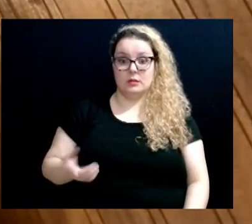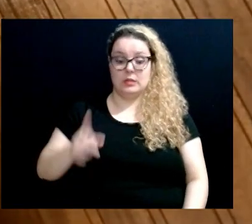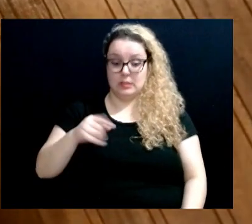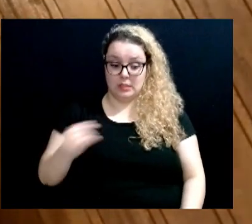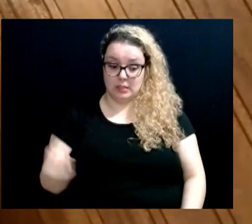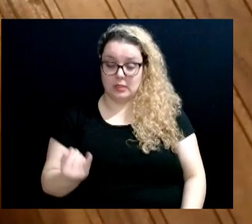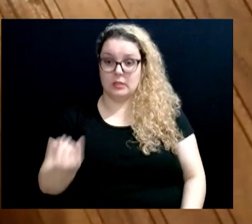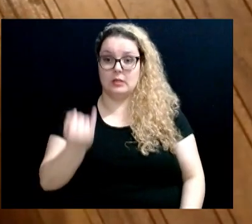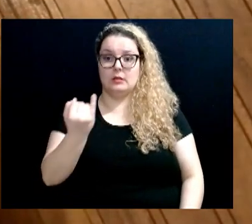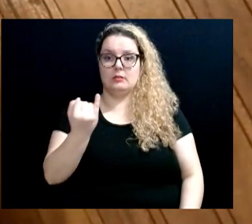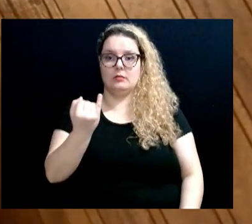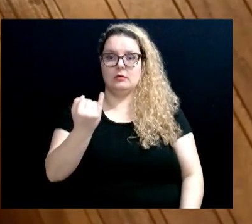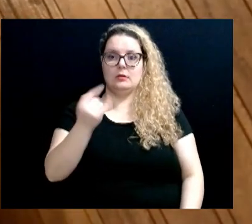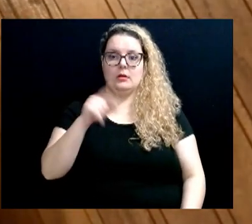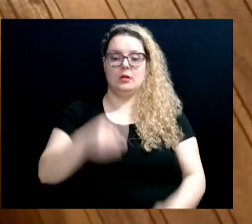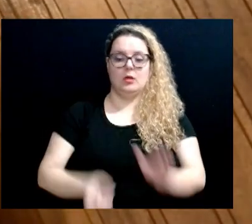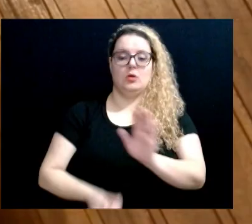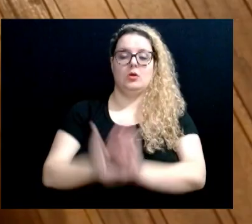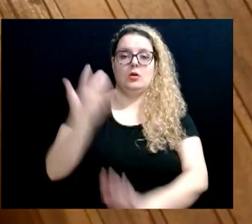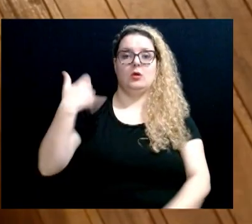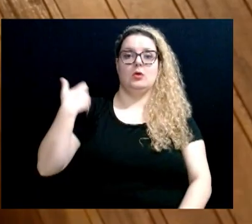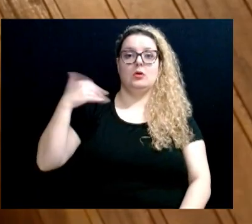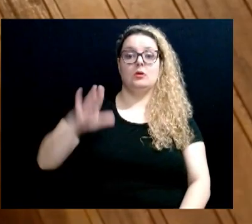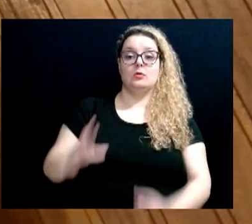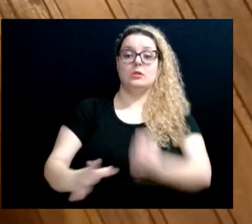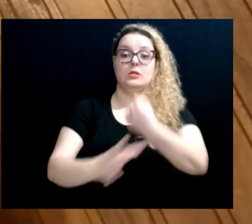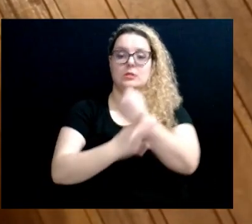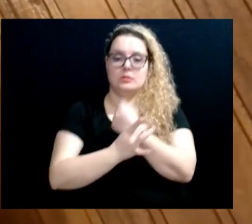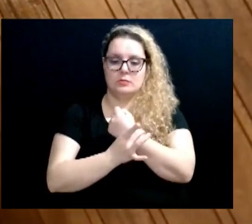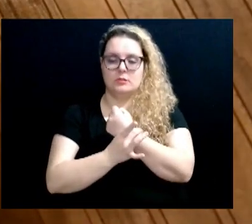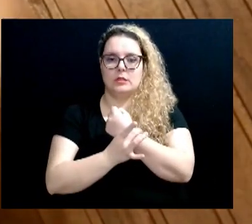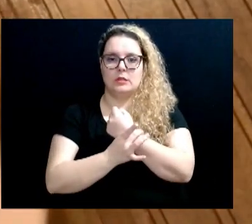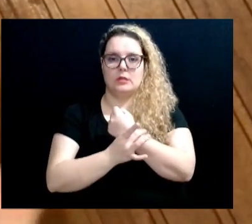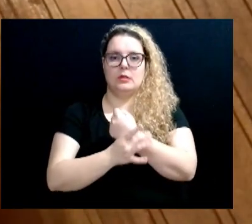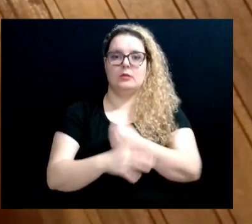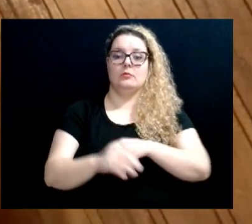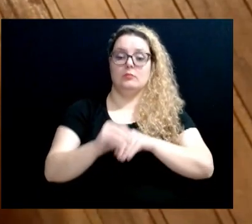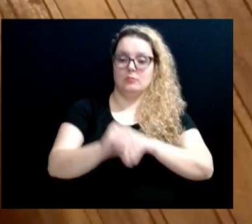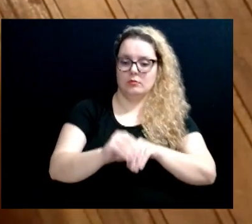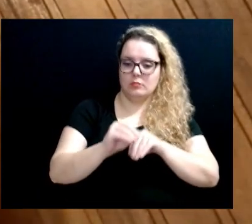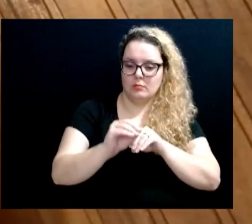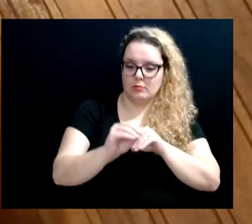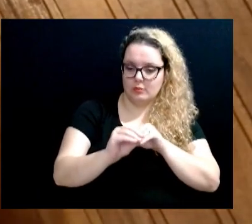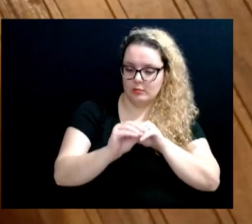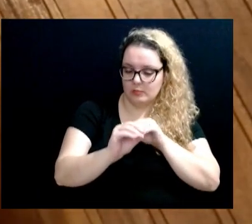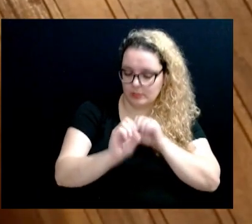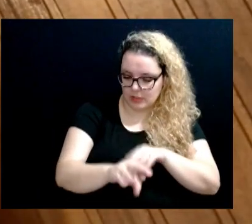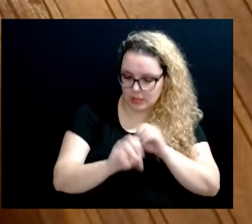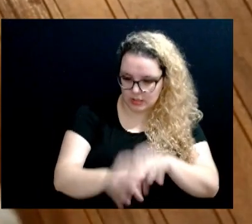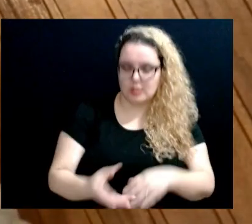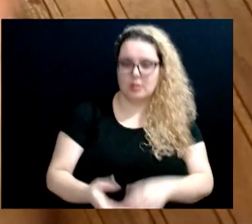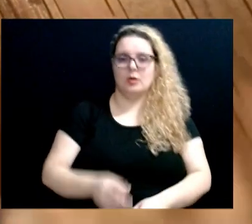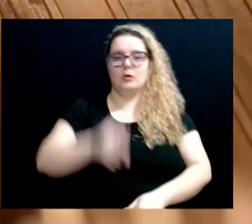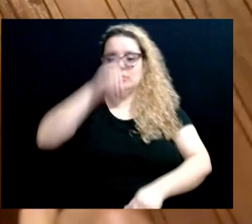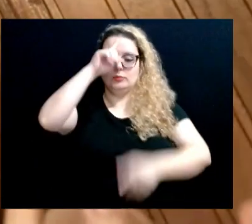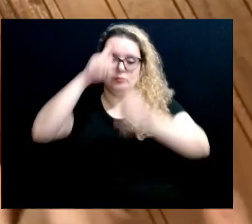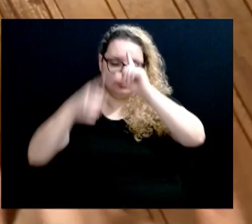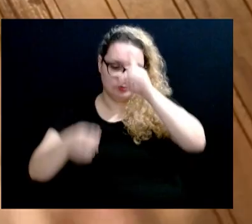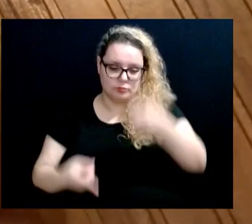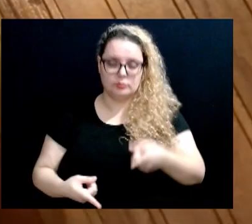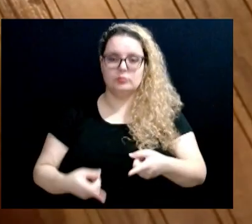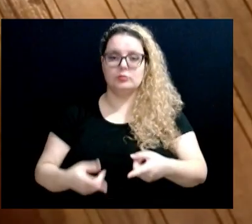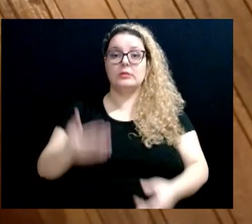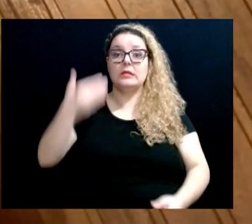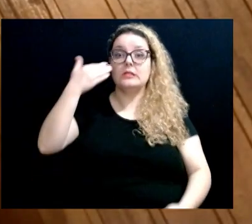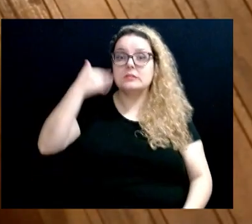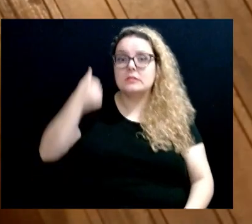um adulto seguro, para criar um adulto com capacidade de tomada de decisão. E o que seria essa fase